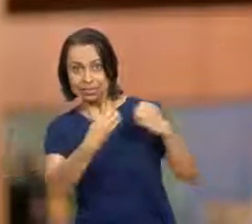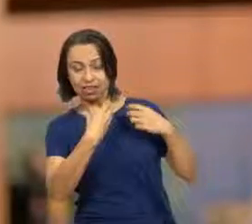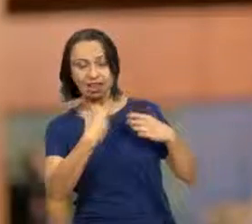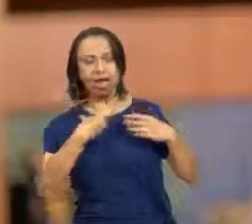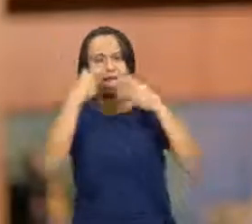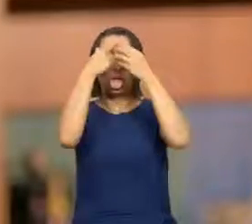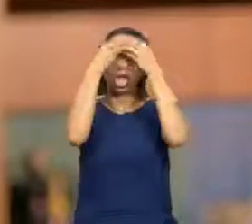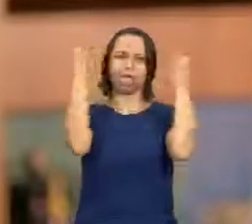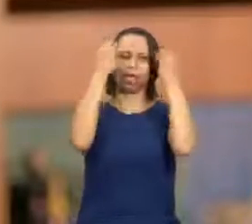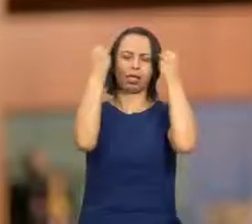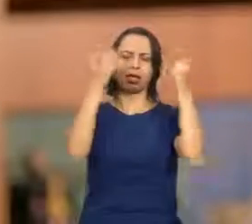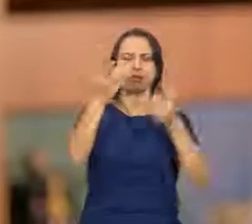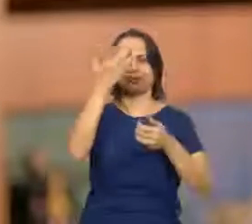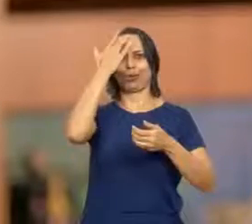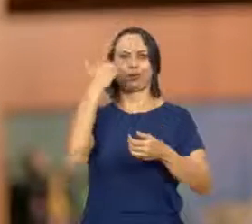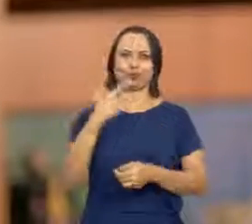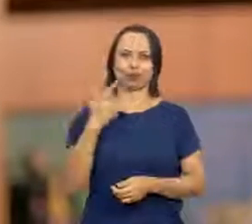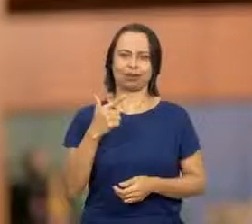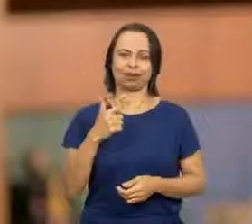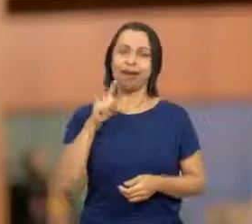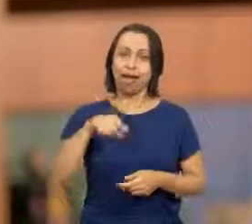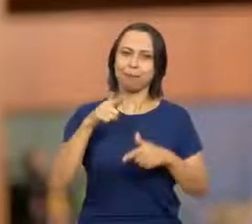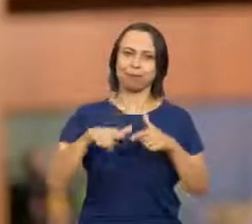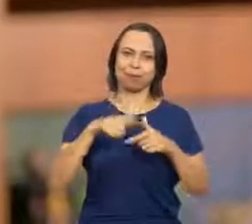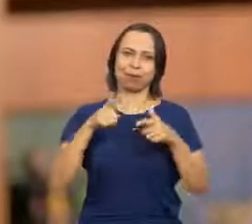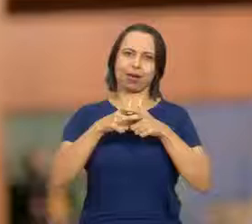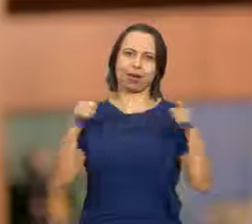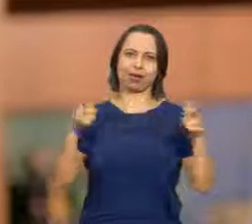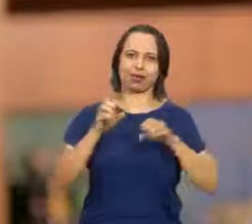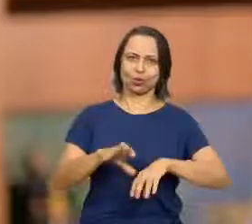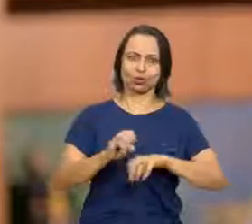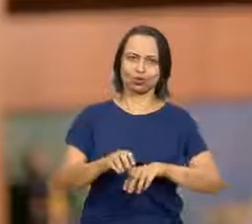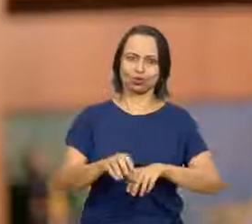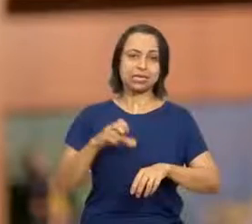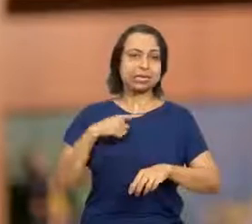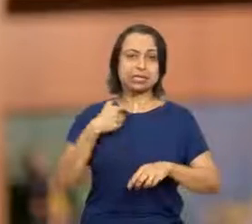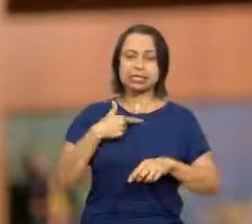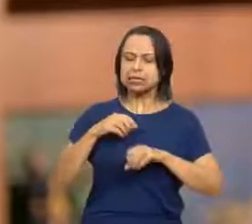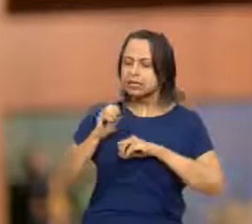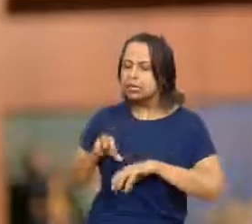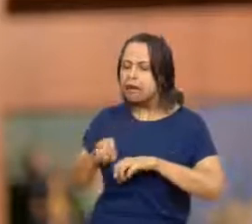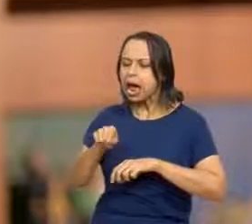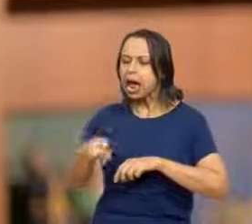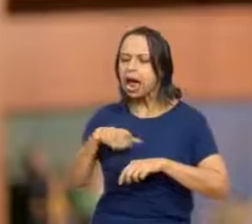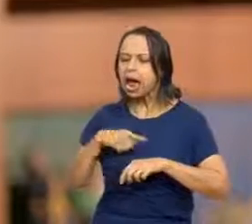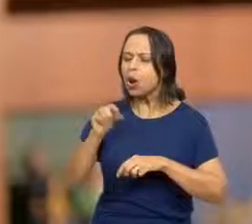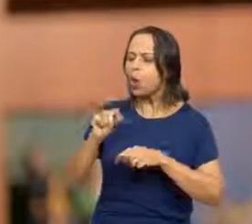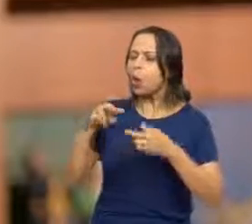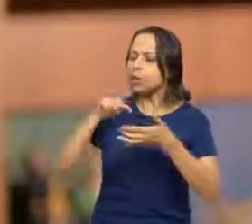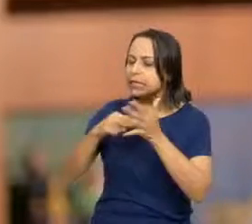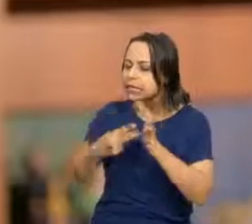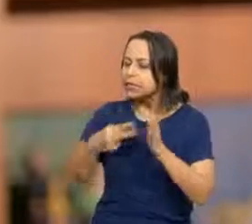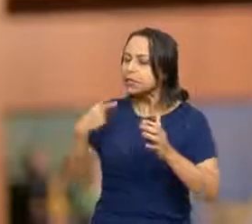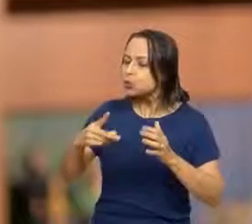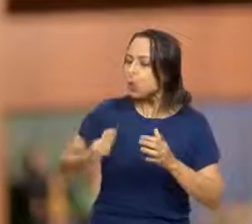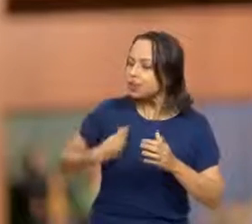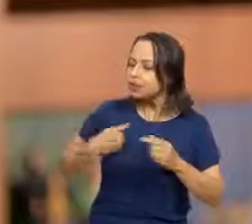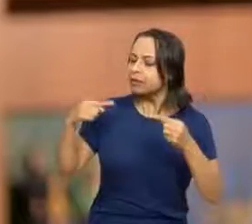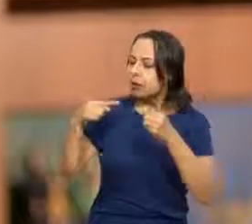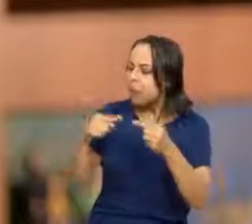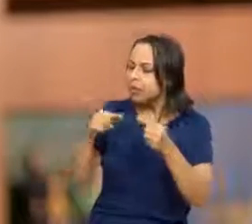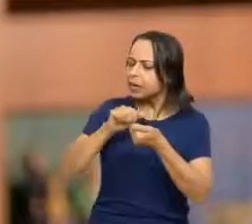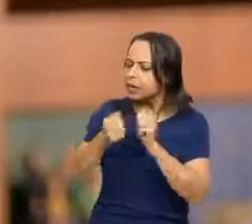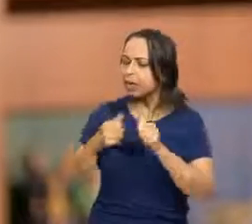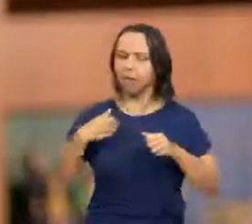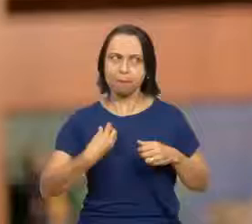liga àquilo que a pessoa pode fazer de prático, não se fixa. O grande drama da educação é que se ela não fala